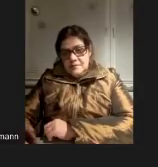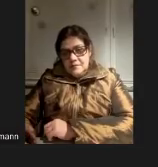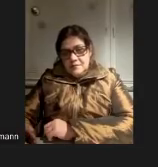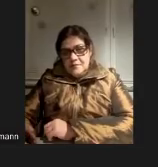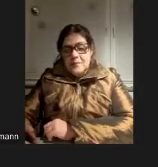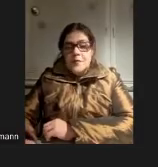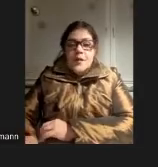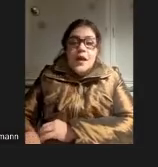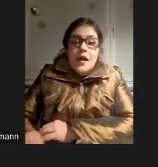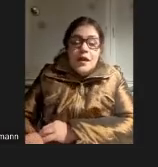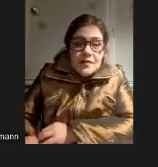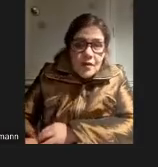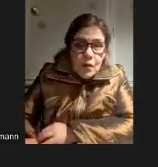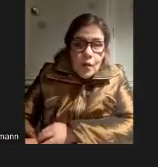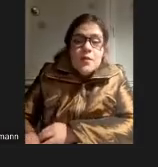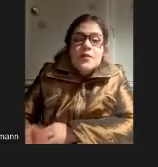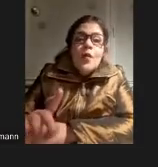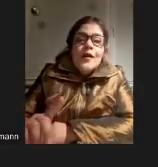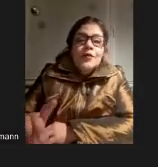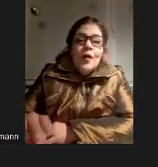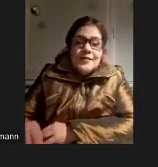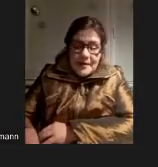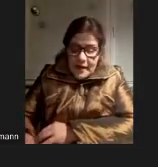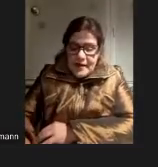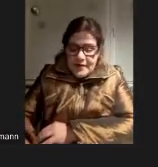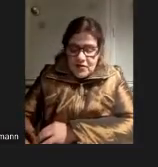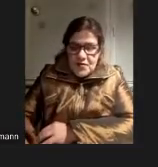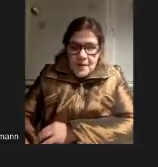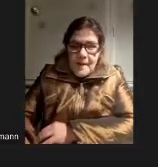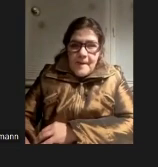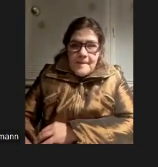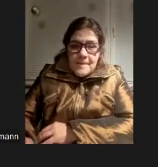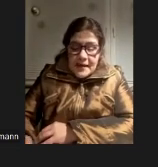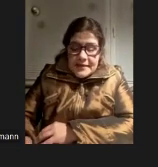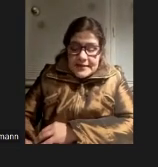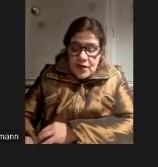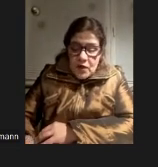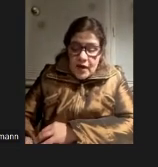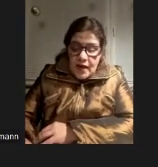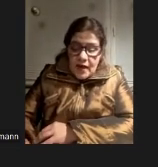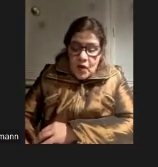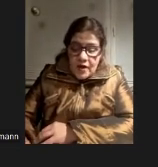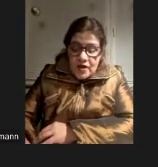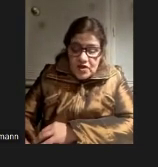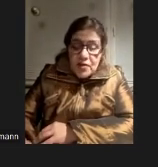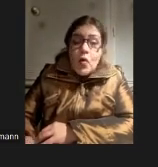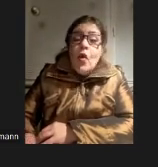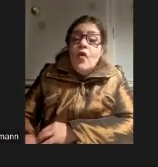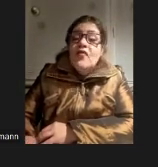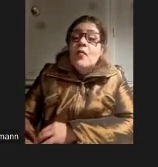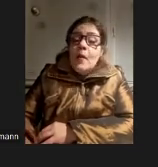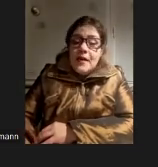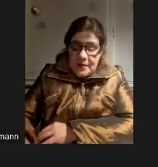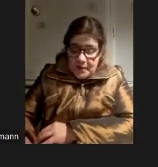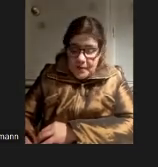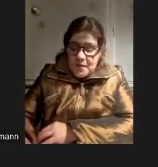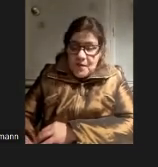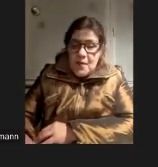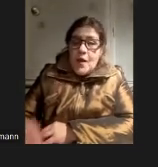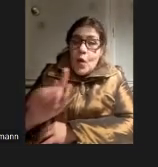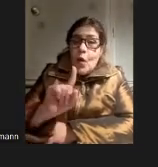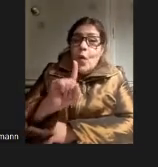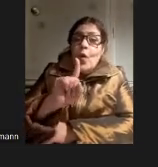Flávia? 4 ou 5 São, agora. são 4 horas a mais. 4 horas a Mas, mais, ou assim, seja, estamos corrigindo, atrapalhando o houve um momento.